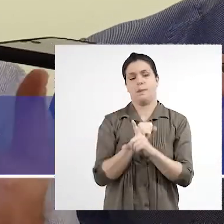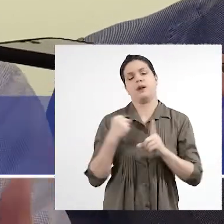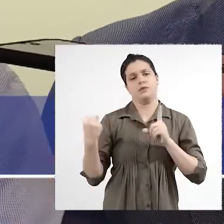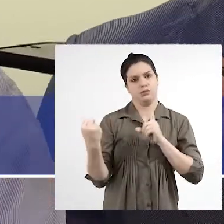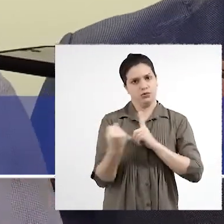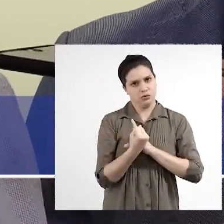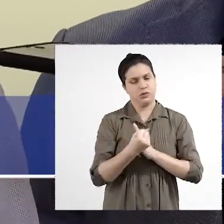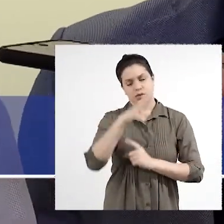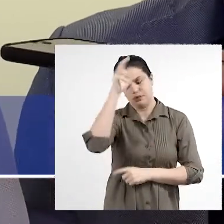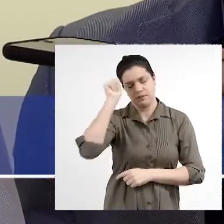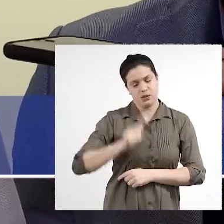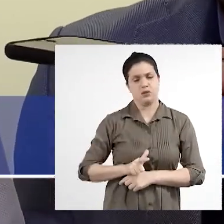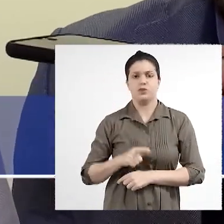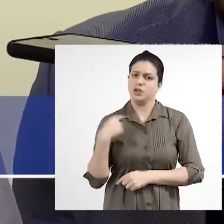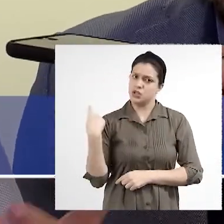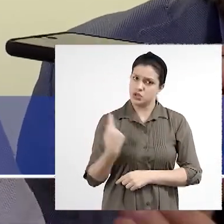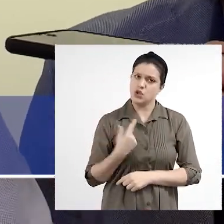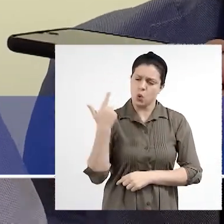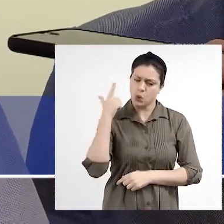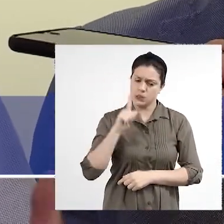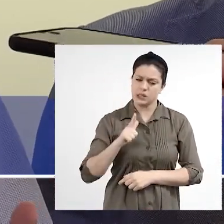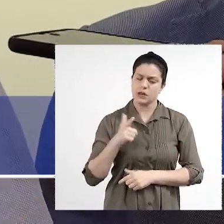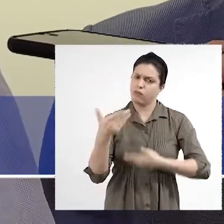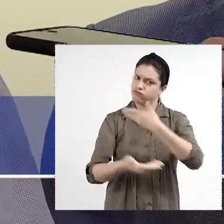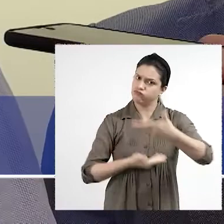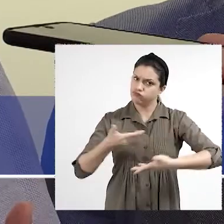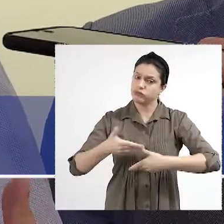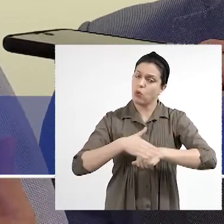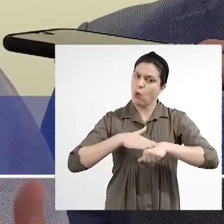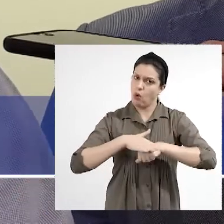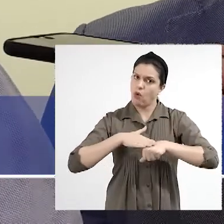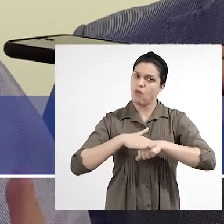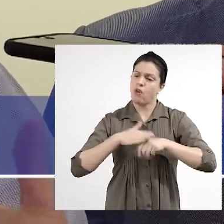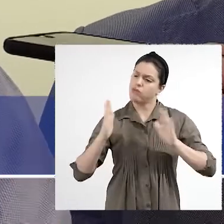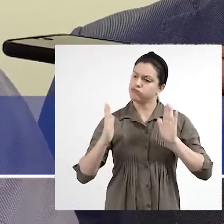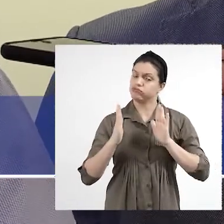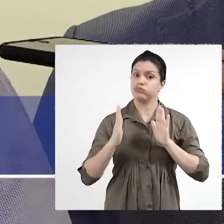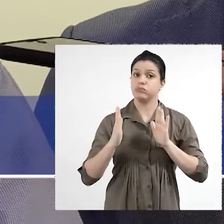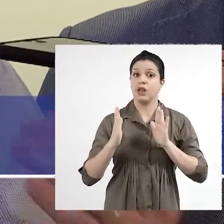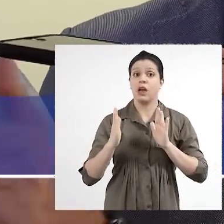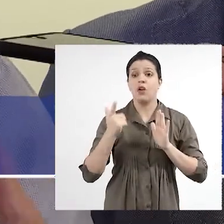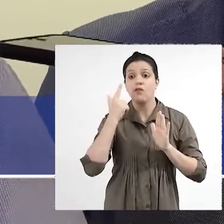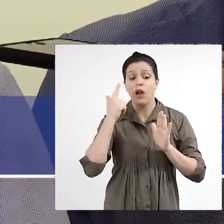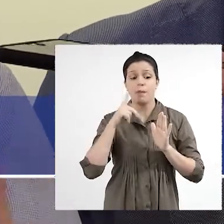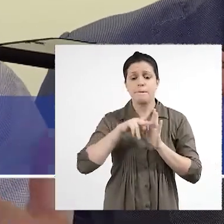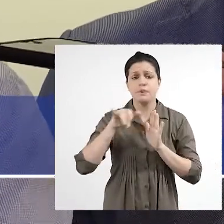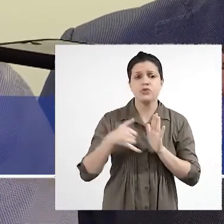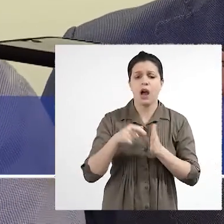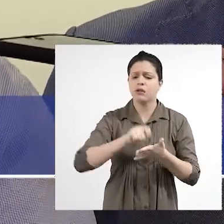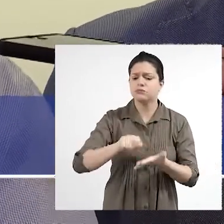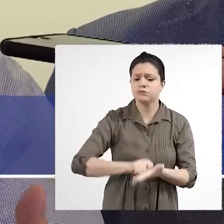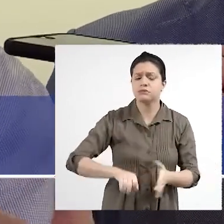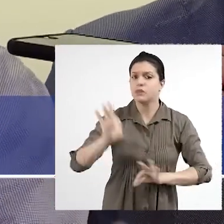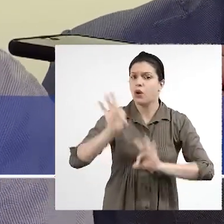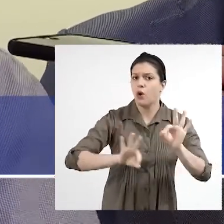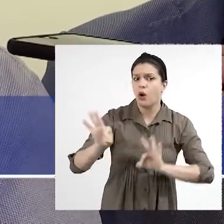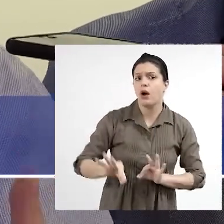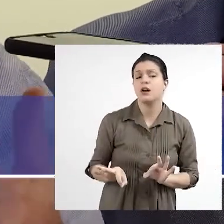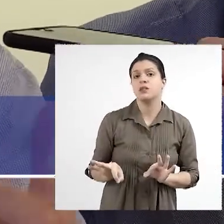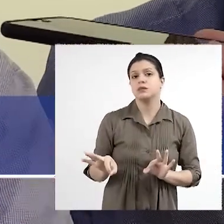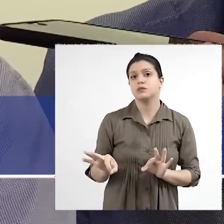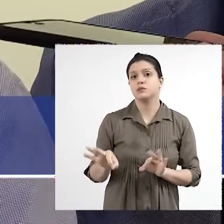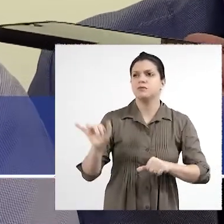parlamentares preocupado com a sociedade sul-mato-grossense para que a gente tenha essa conversa franca, aberta, e daqui saiam medidas